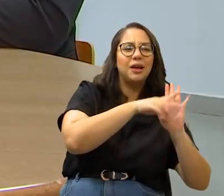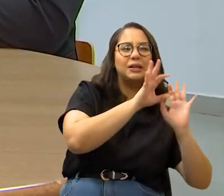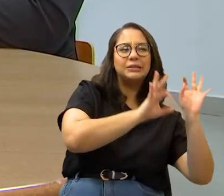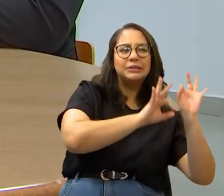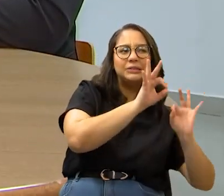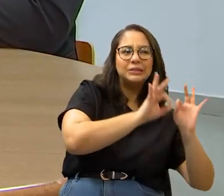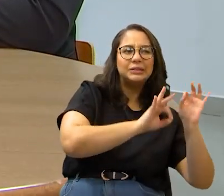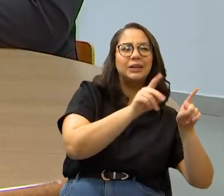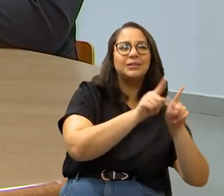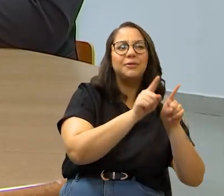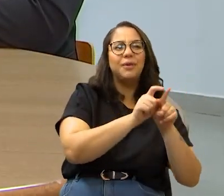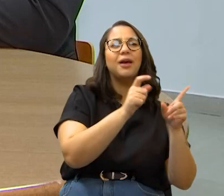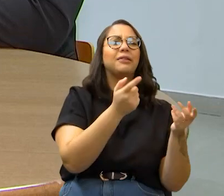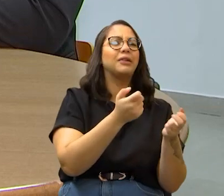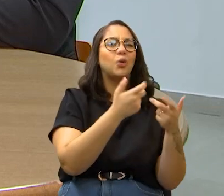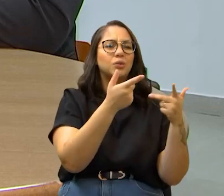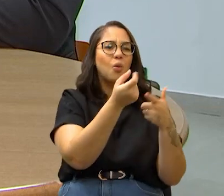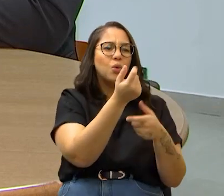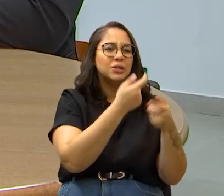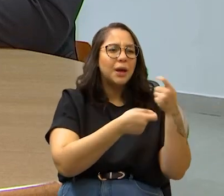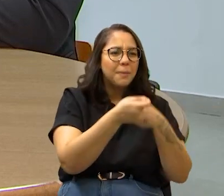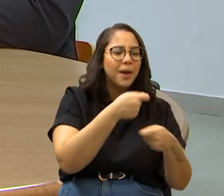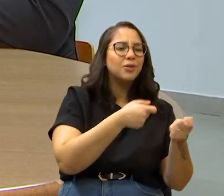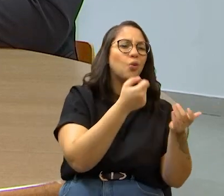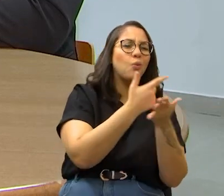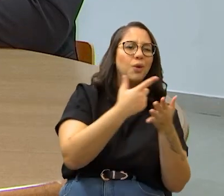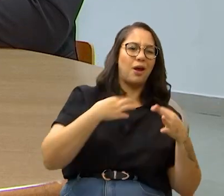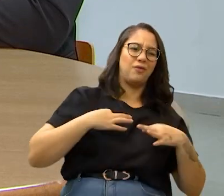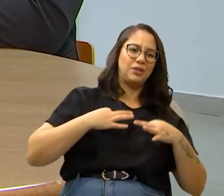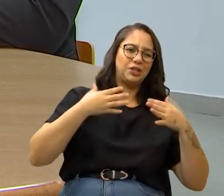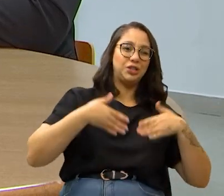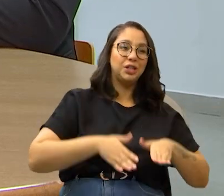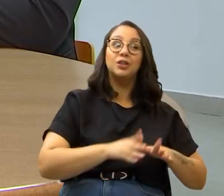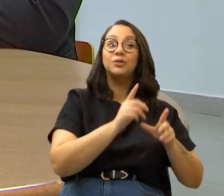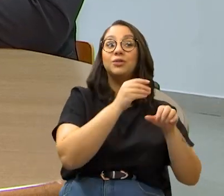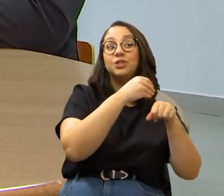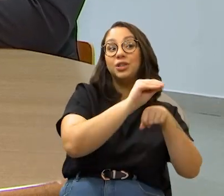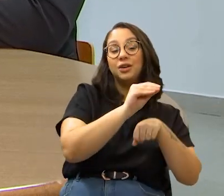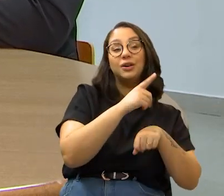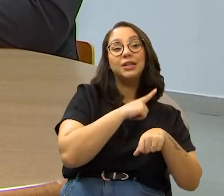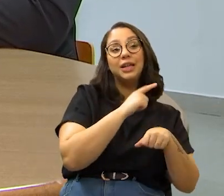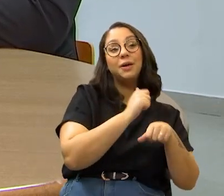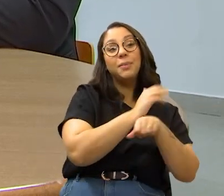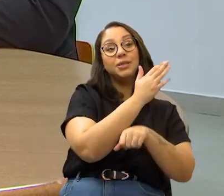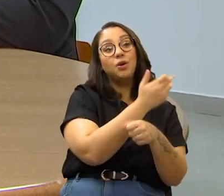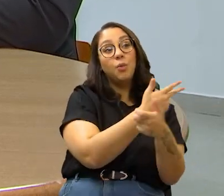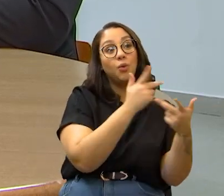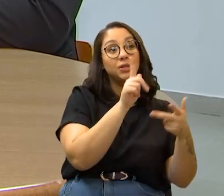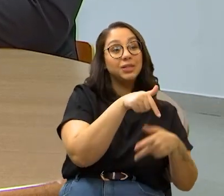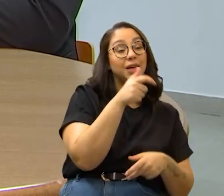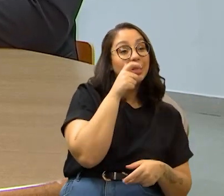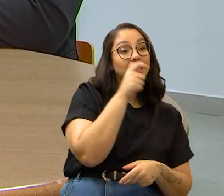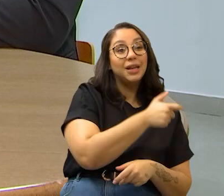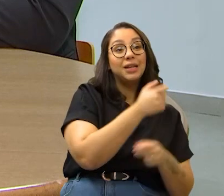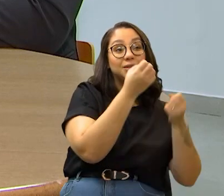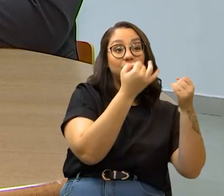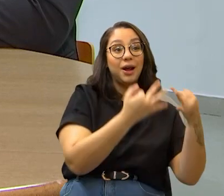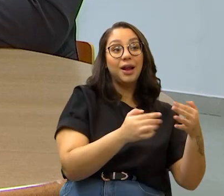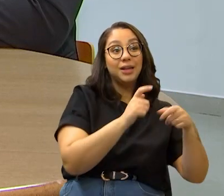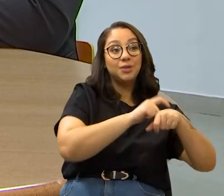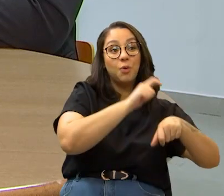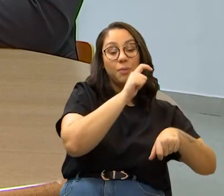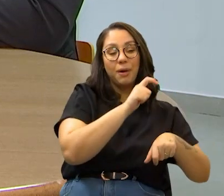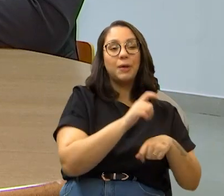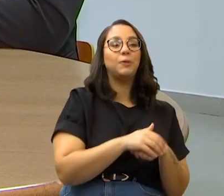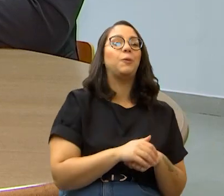organização, falamos aí da compra do vestido, que as mulheres ficam empolgadas, essa dica aí. Tem mais alguma coisa que seria interessante